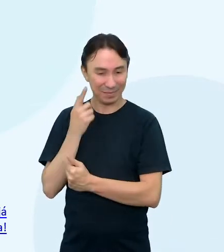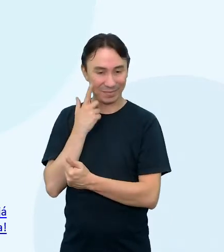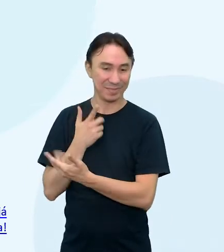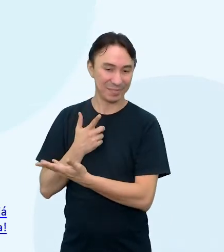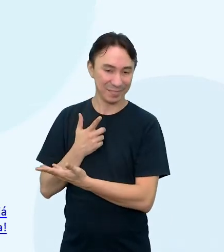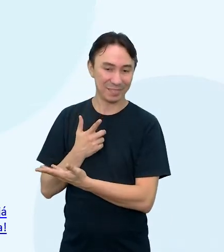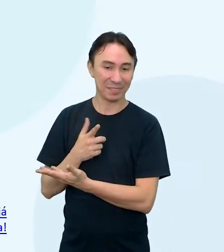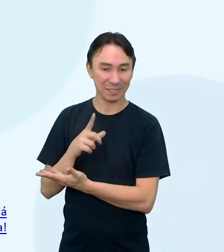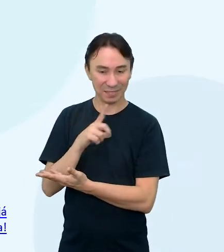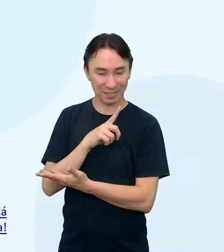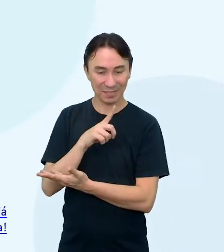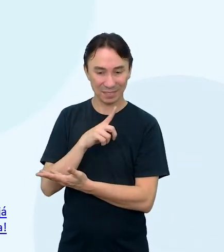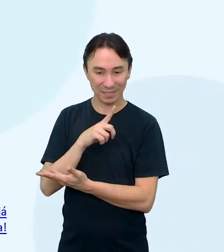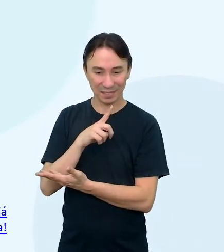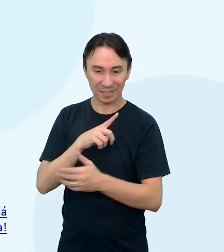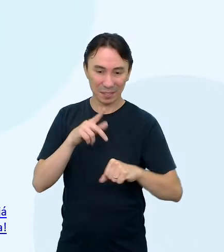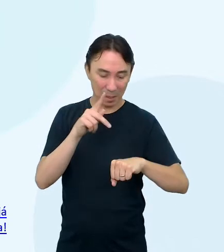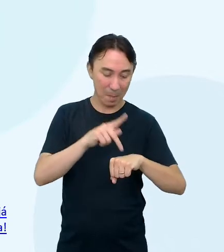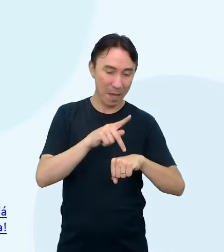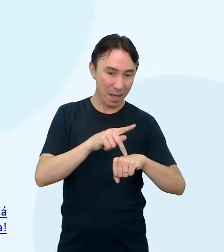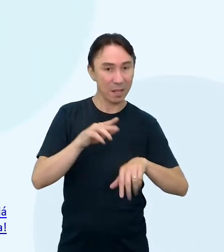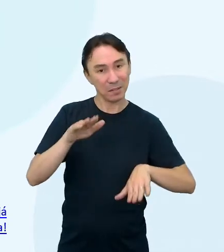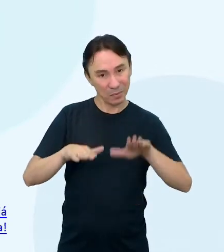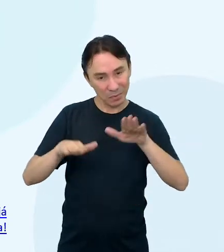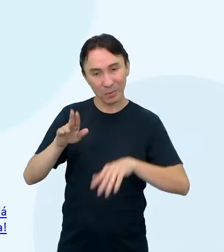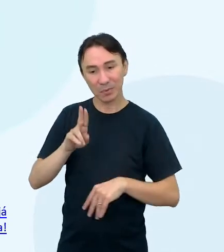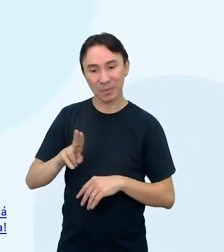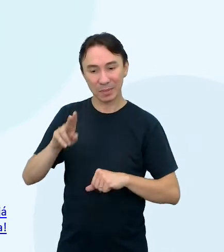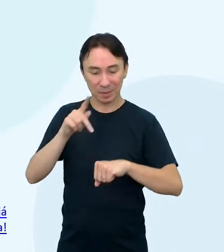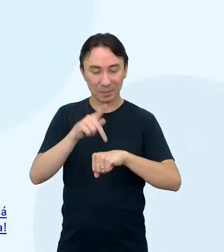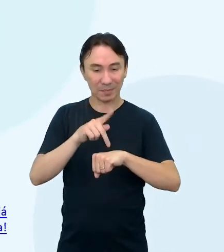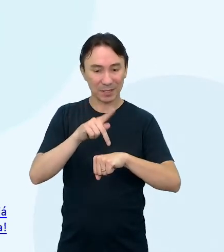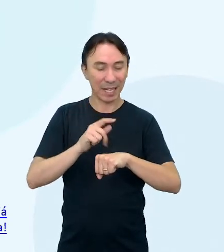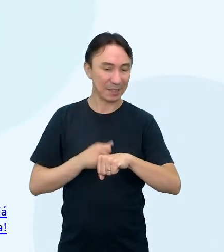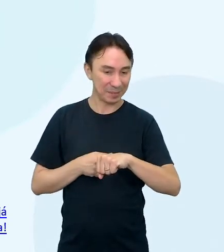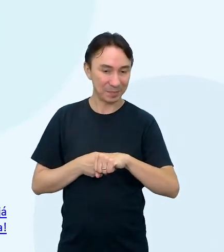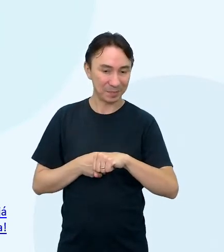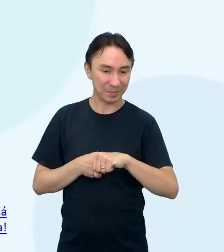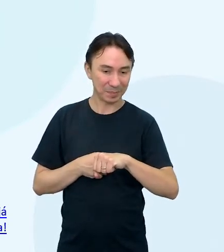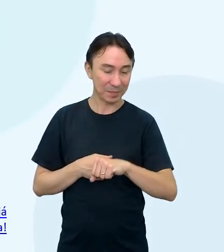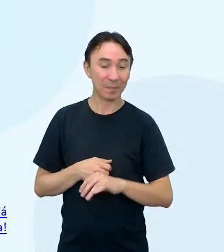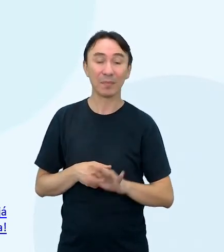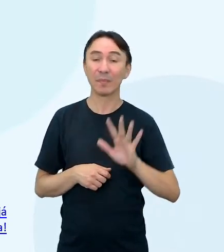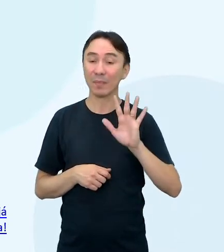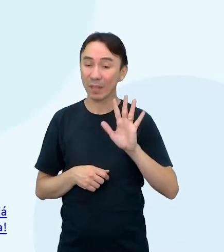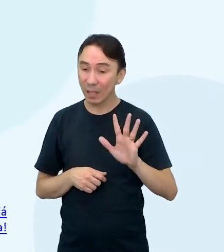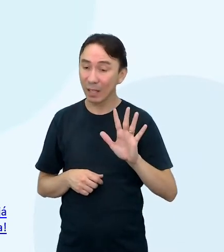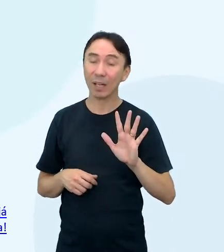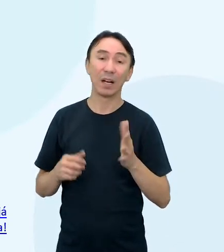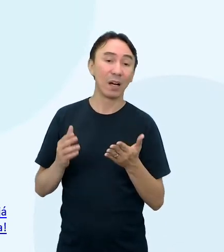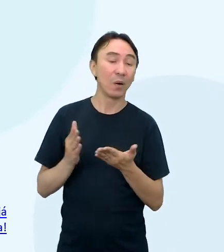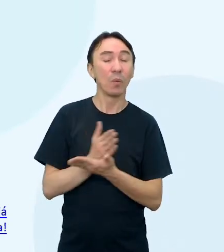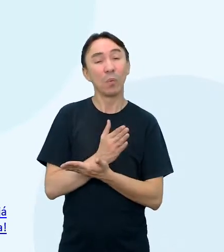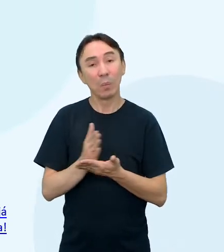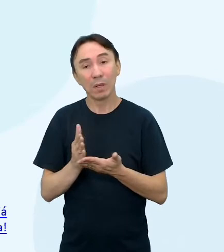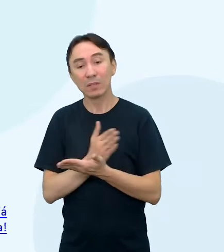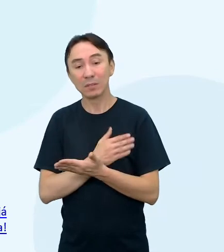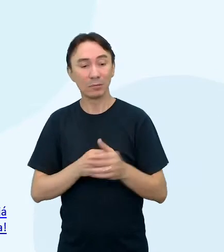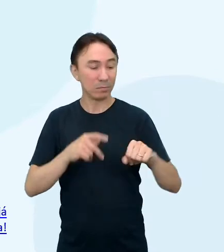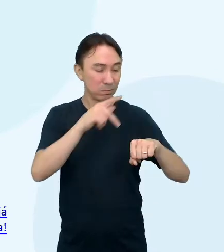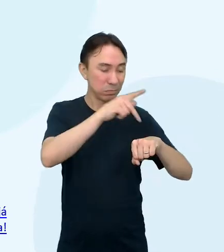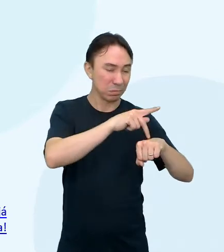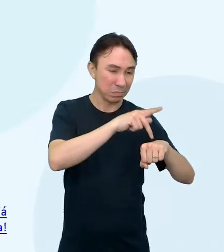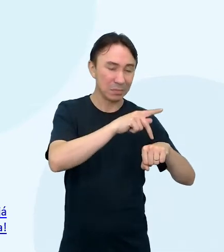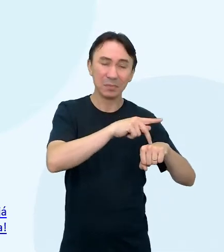as pedras que a gente muitas vezes usa. As rochas, elas já são mais diversificadas. Então, existem algumas rochas que você vai ver